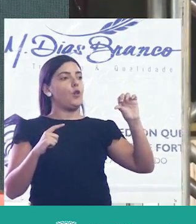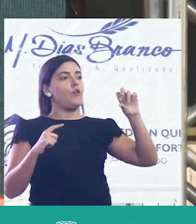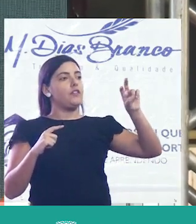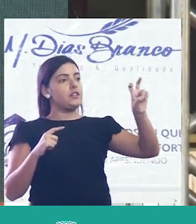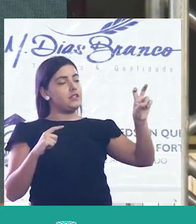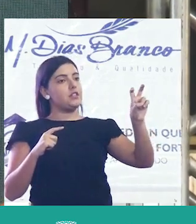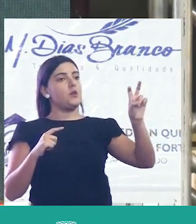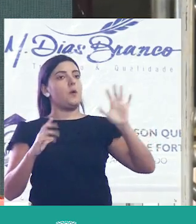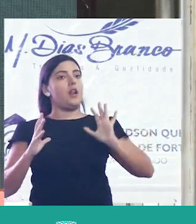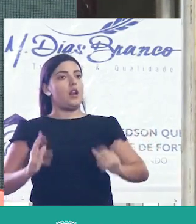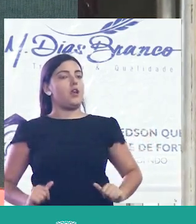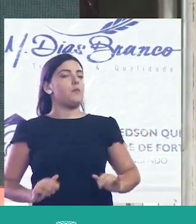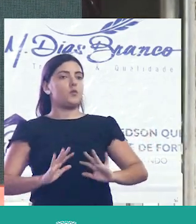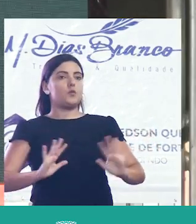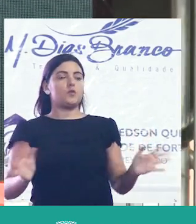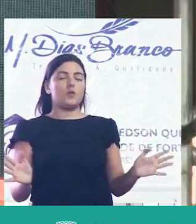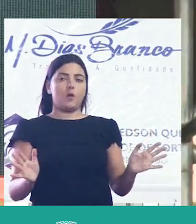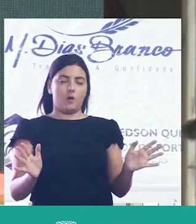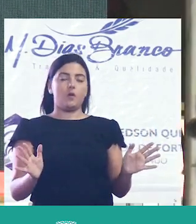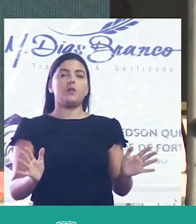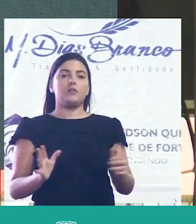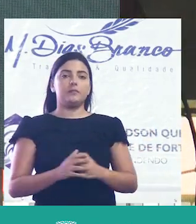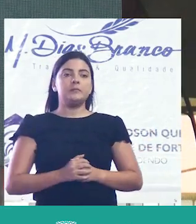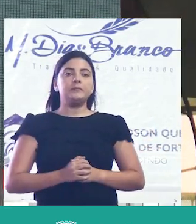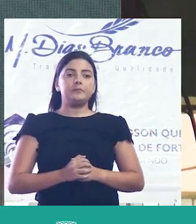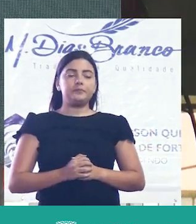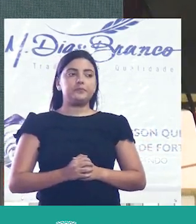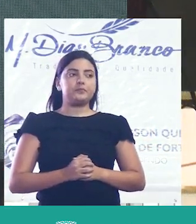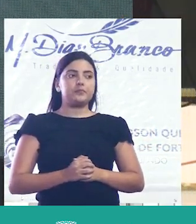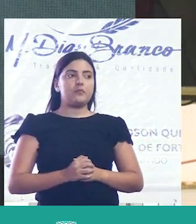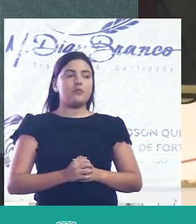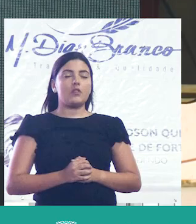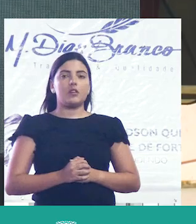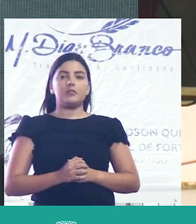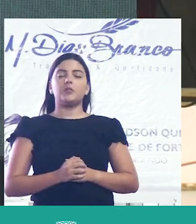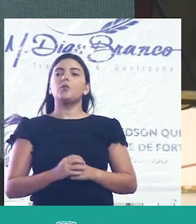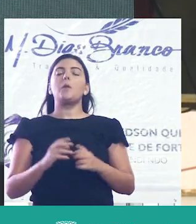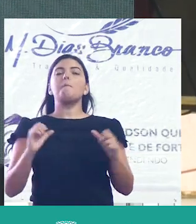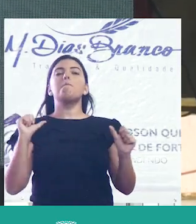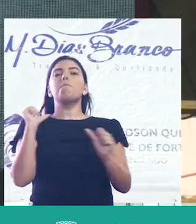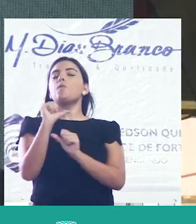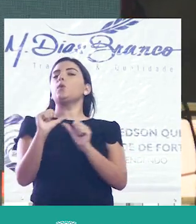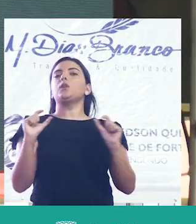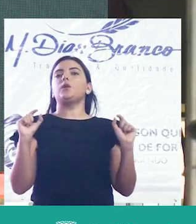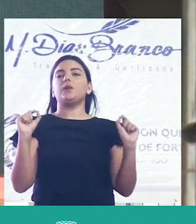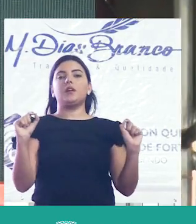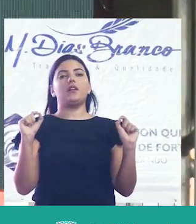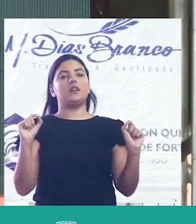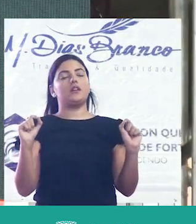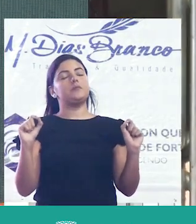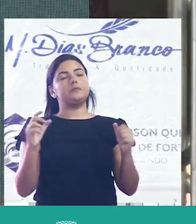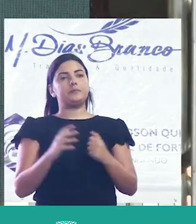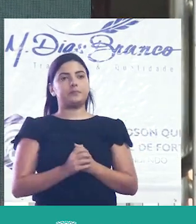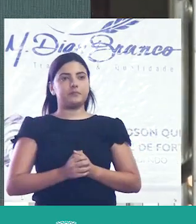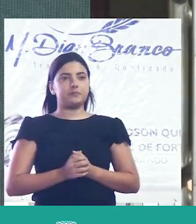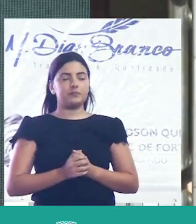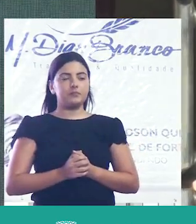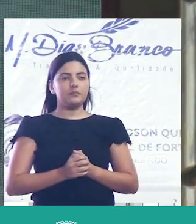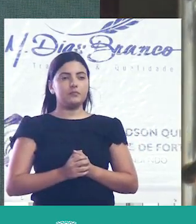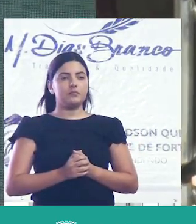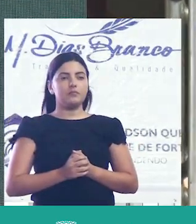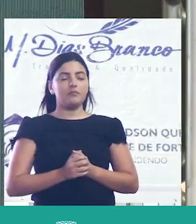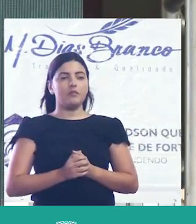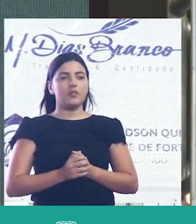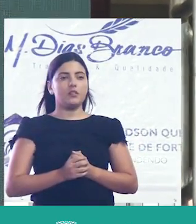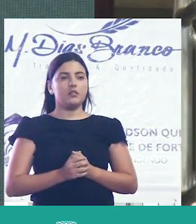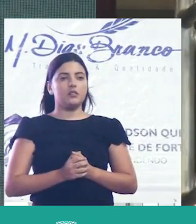7,95% de pureza. Então é um caso especial. O que é que muda em relação a um caso geral? Um